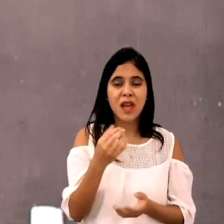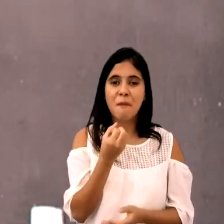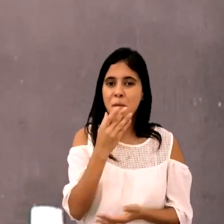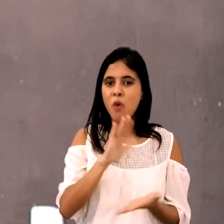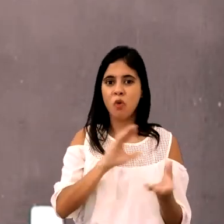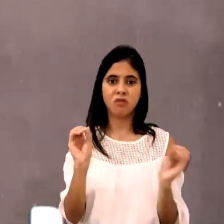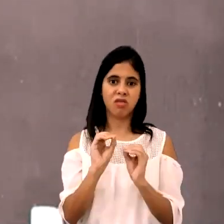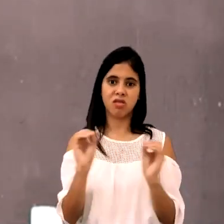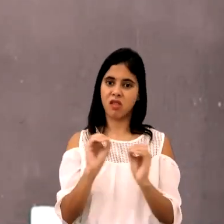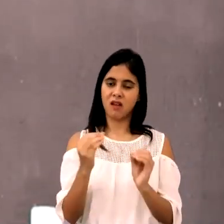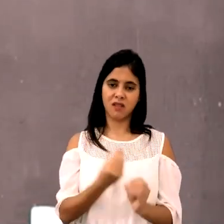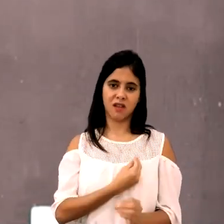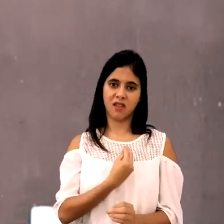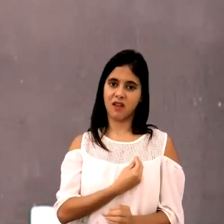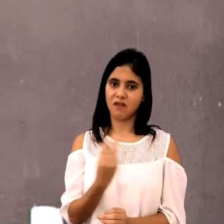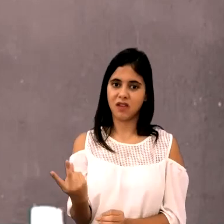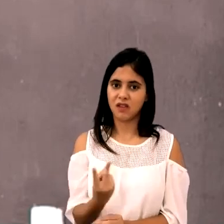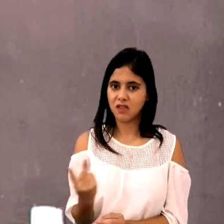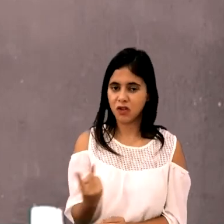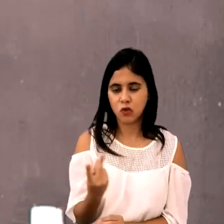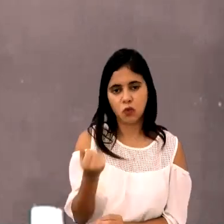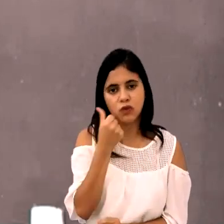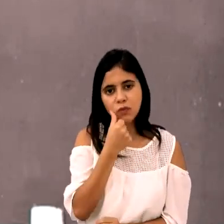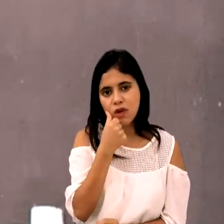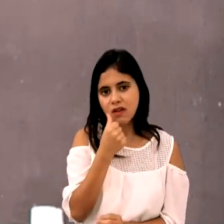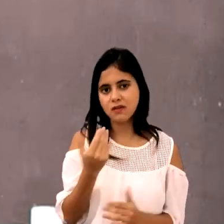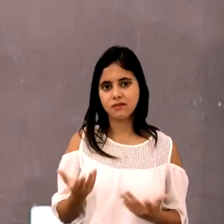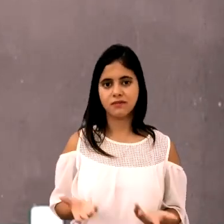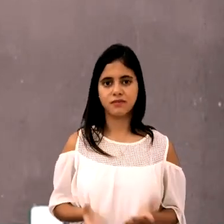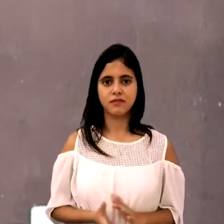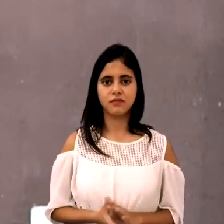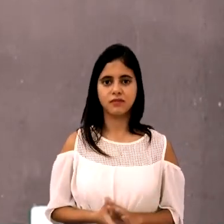família que havia passado por aquela tragédia.